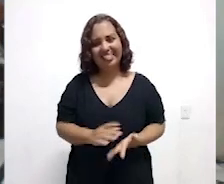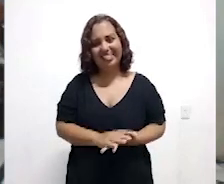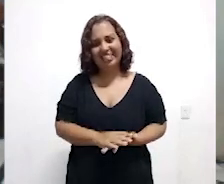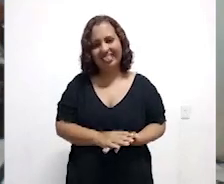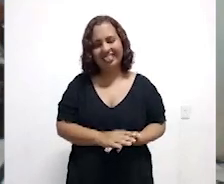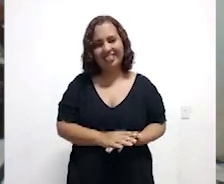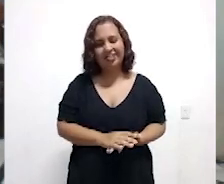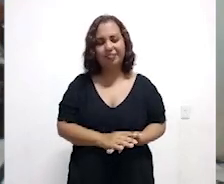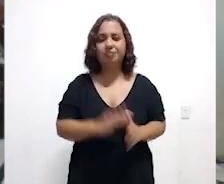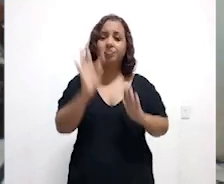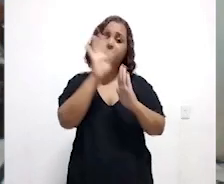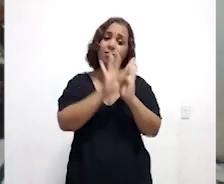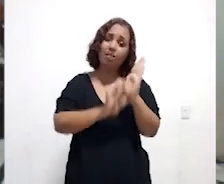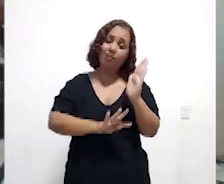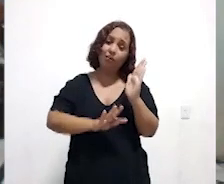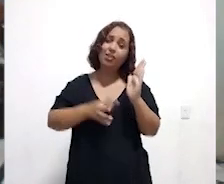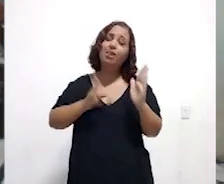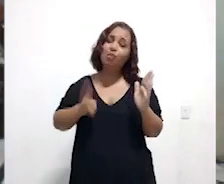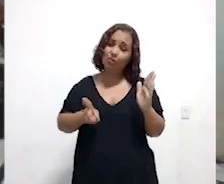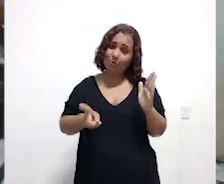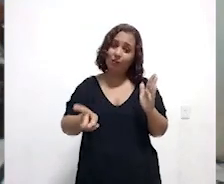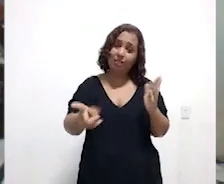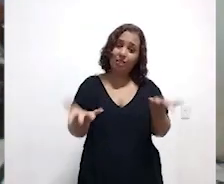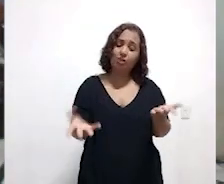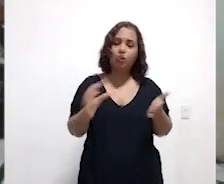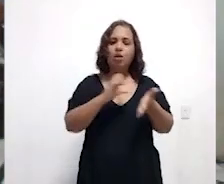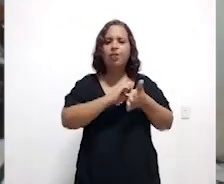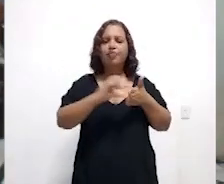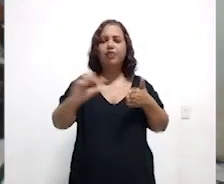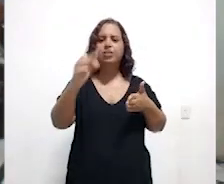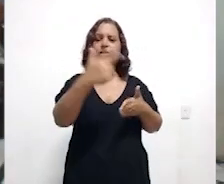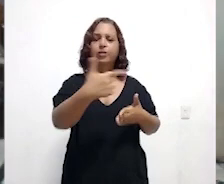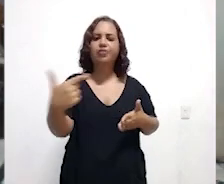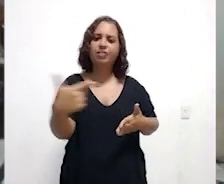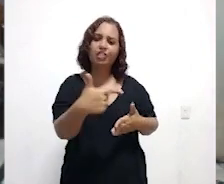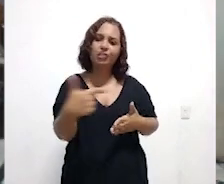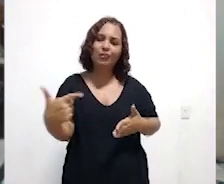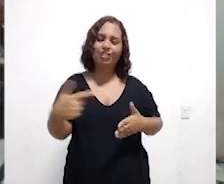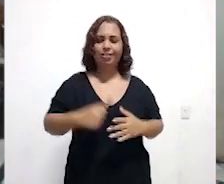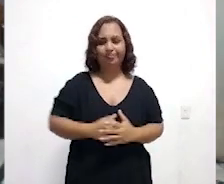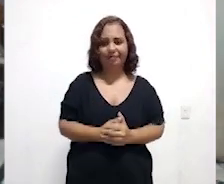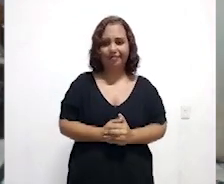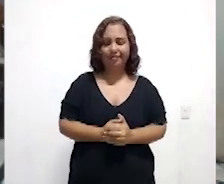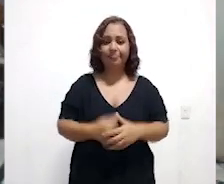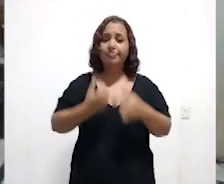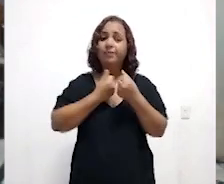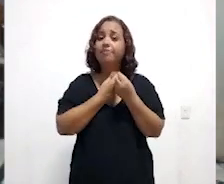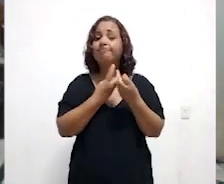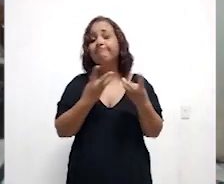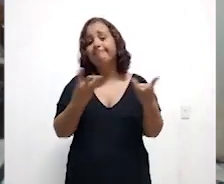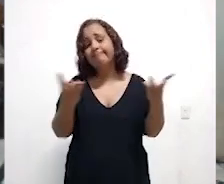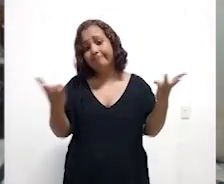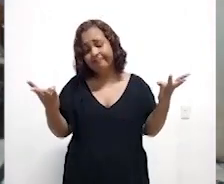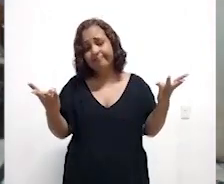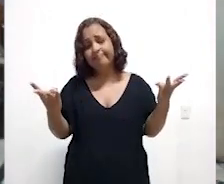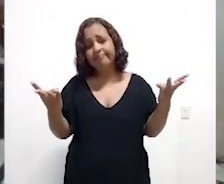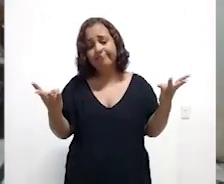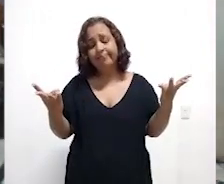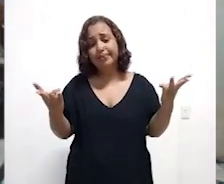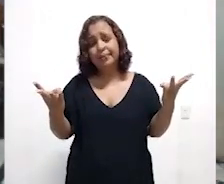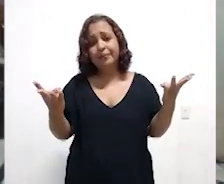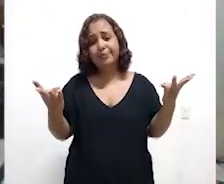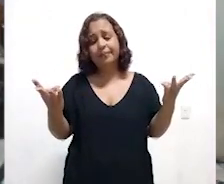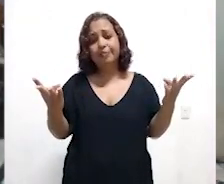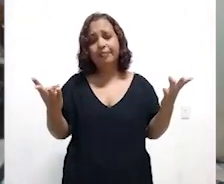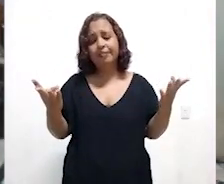O texto segue diante, no verso 22. Muitas vezes,